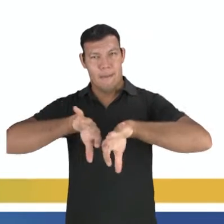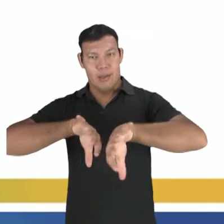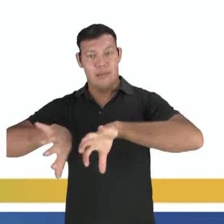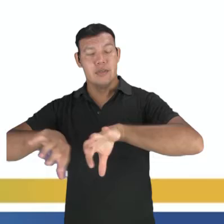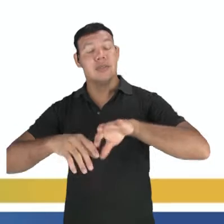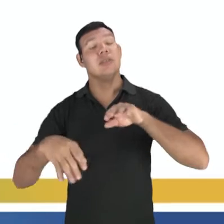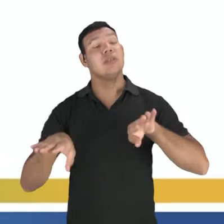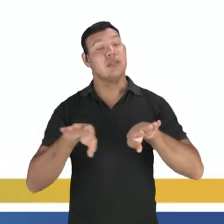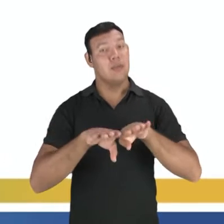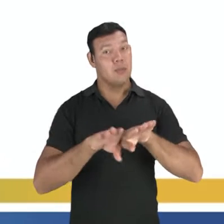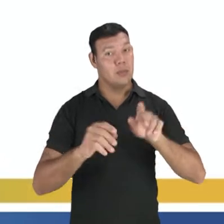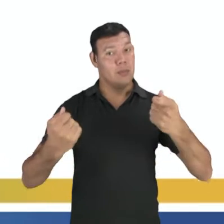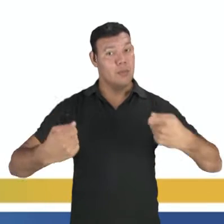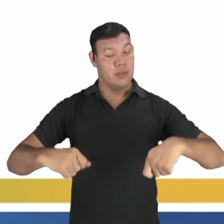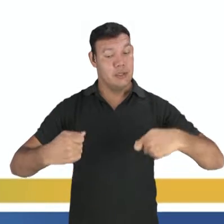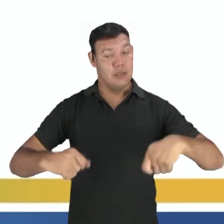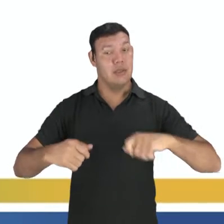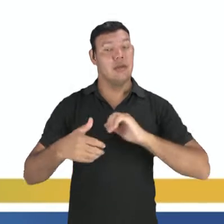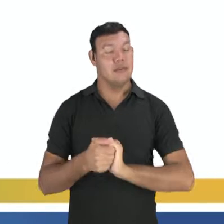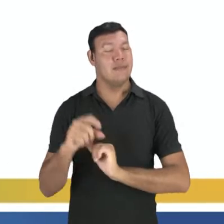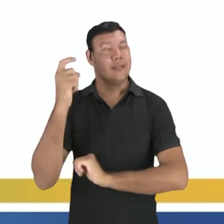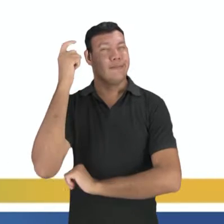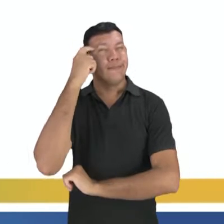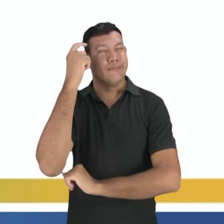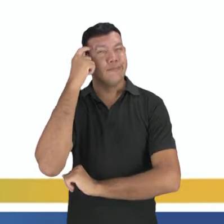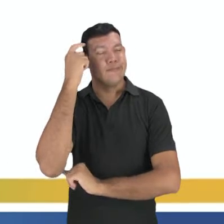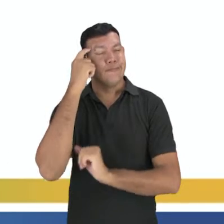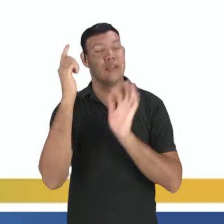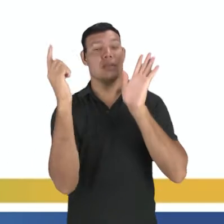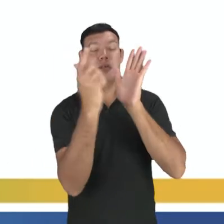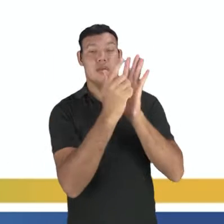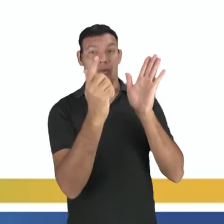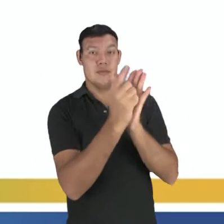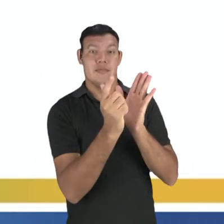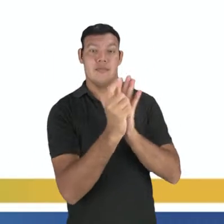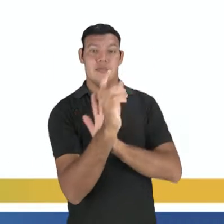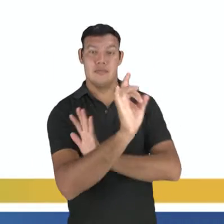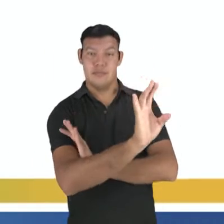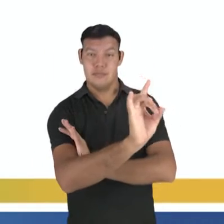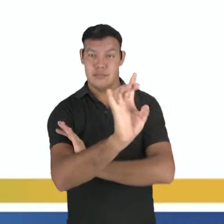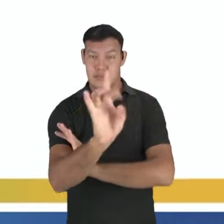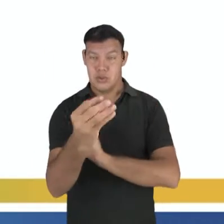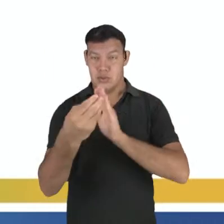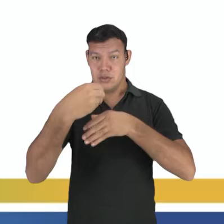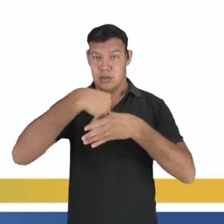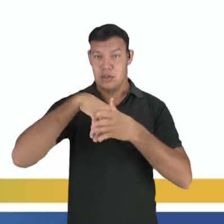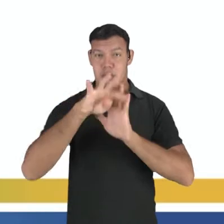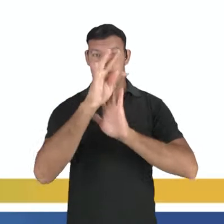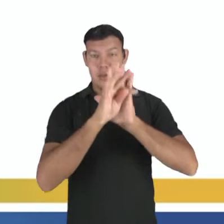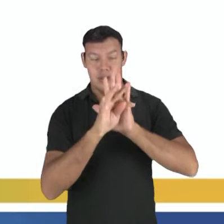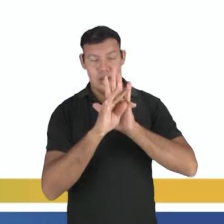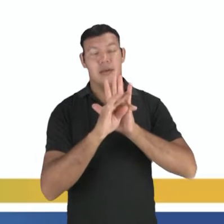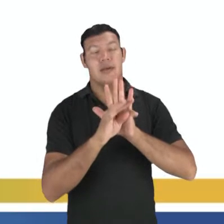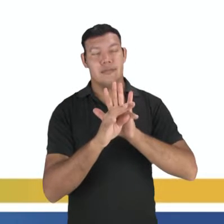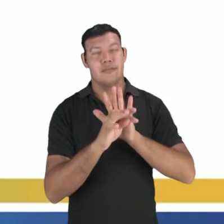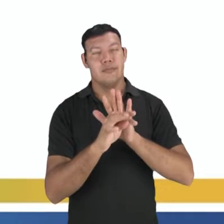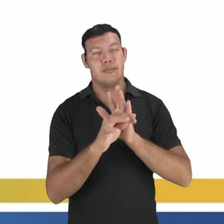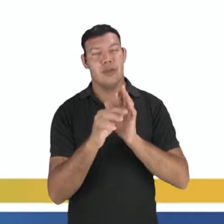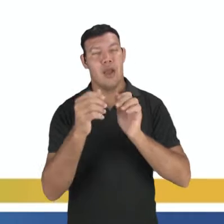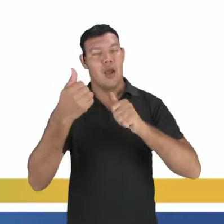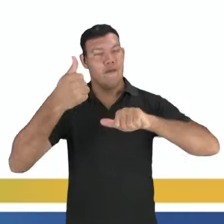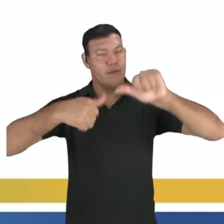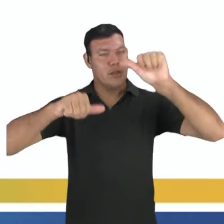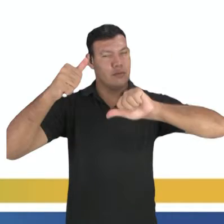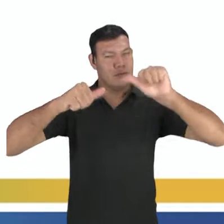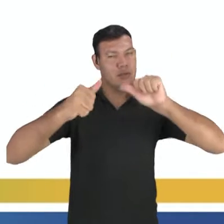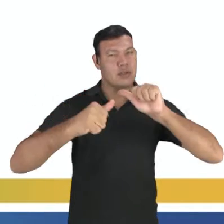sempre devemos pensá-las dentro da função, dentro do texto, para verificar a função. Por quê? Uma